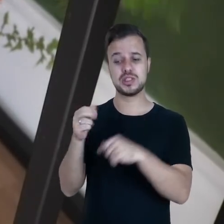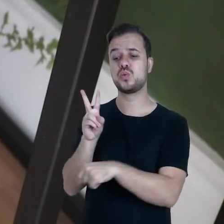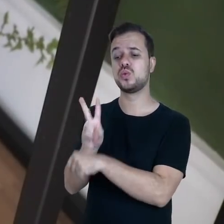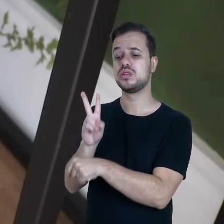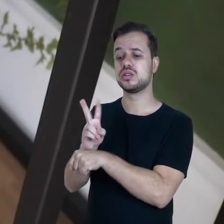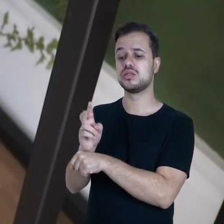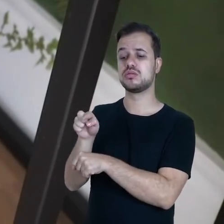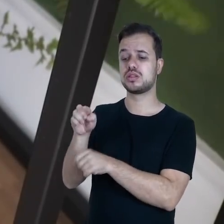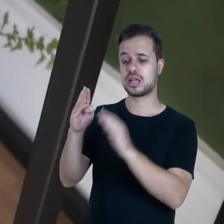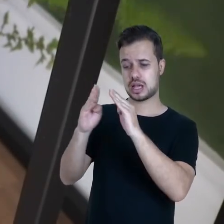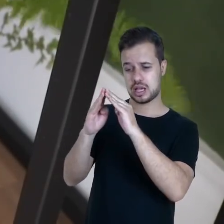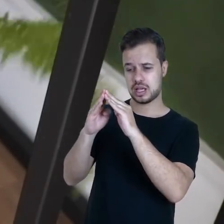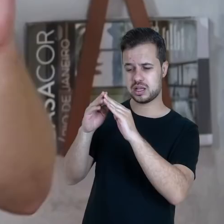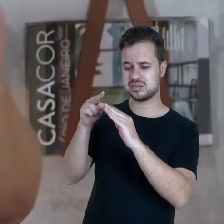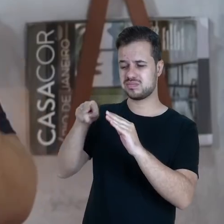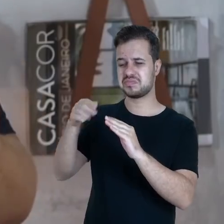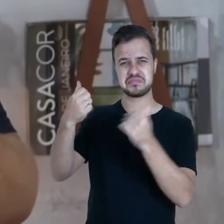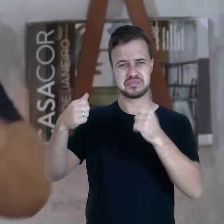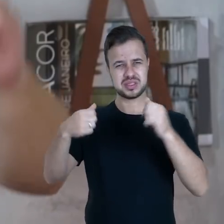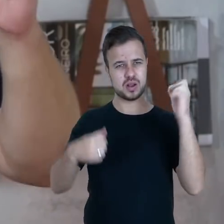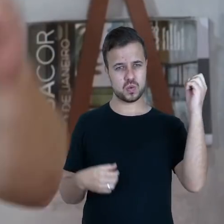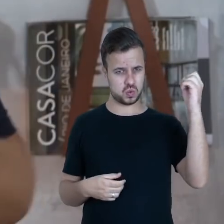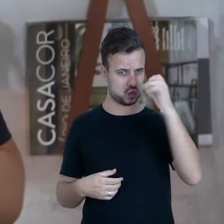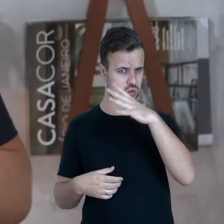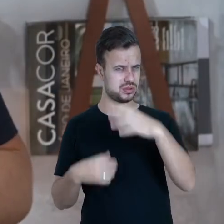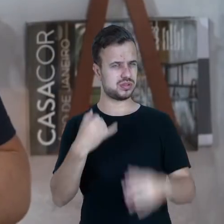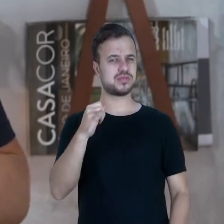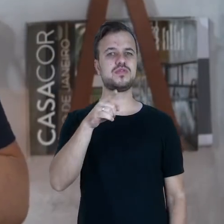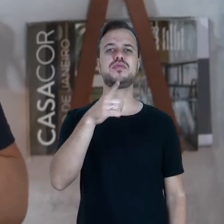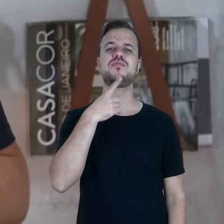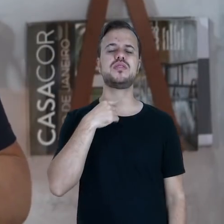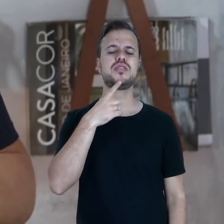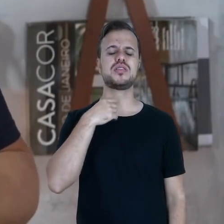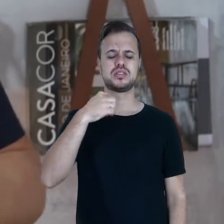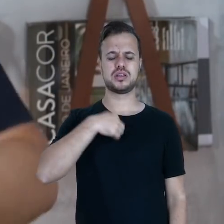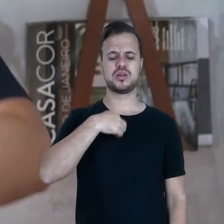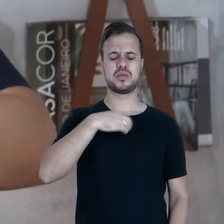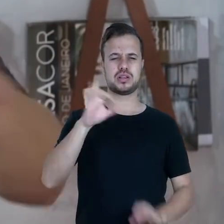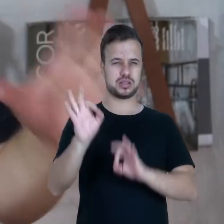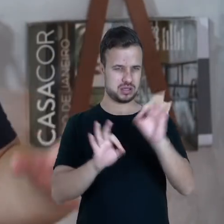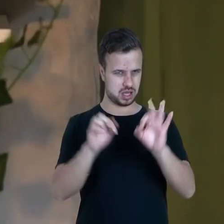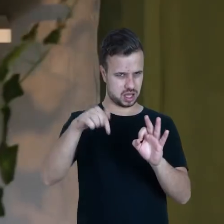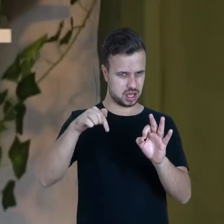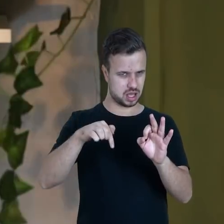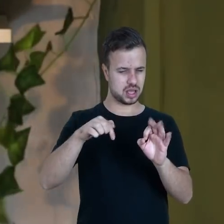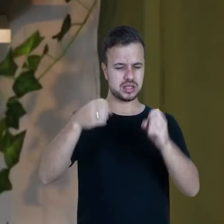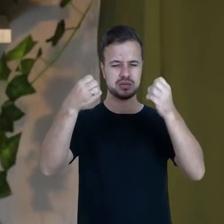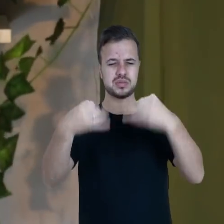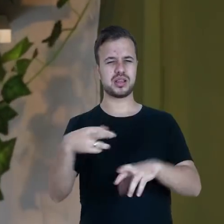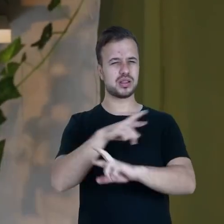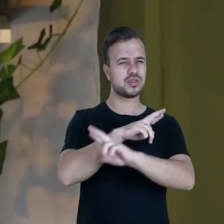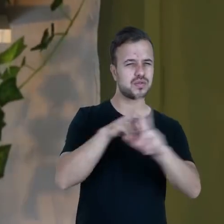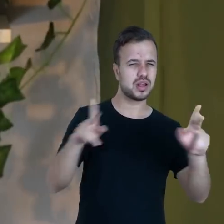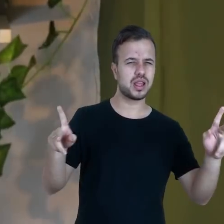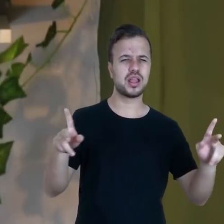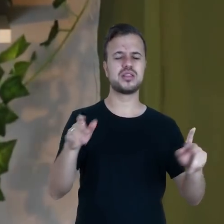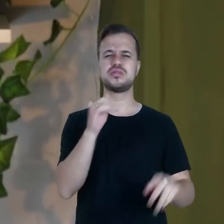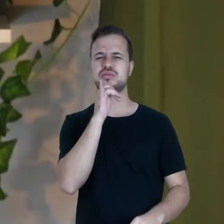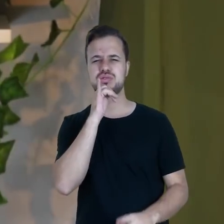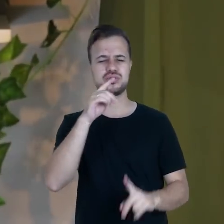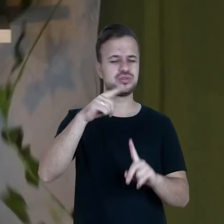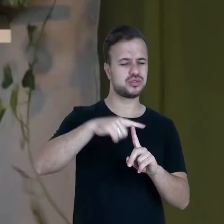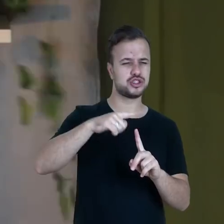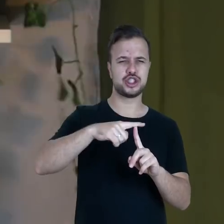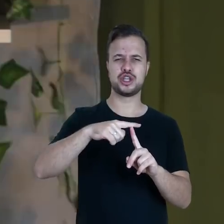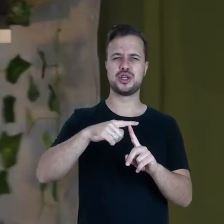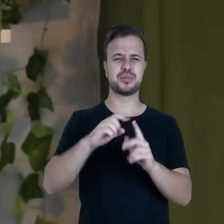de casa, onde não precisa de luz. Se você quiser, eu posso trazer um vídeo aqui para o Decoração Van só falando sobre tipos de plantas, em que tipo de